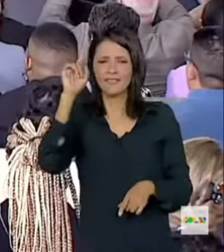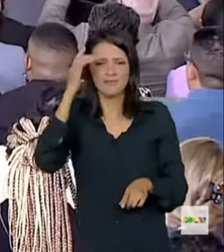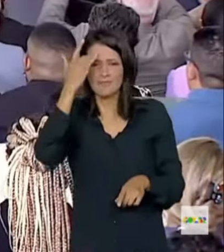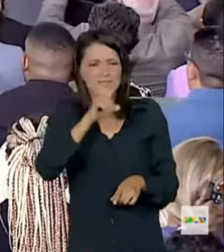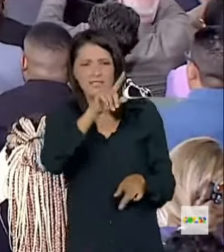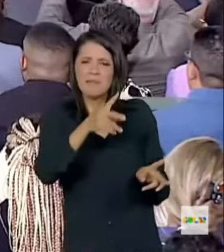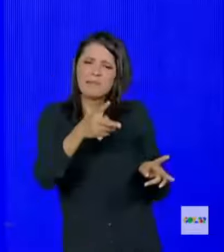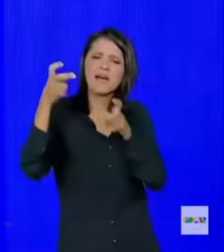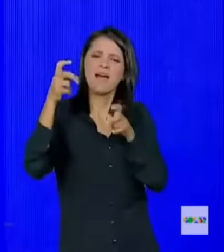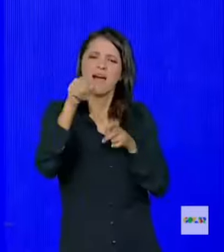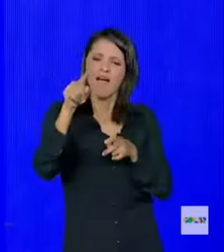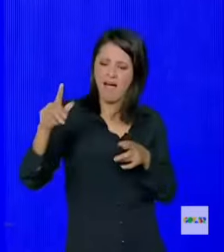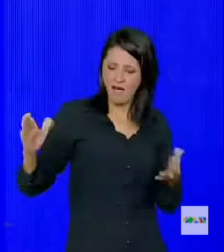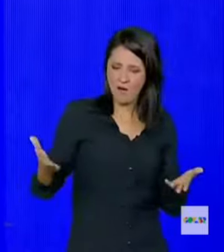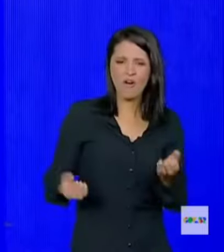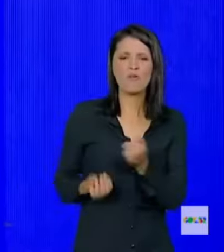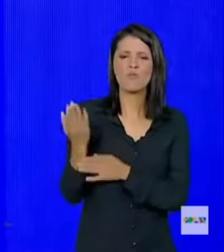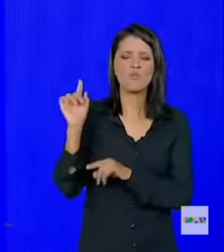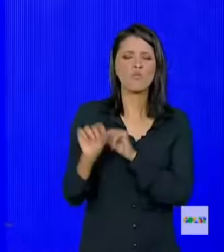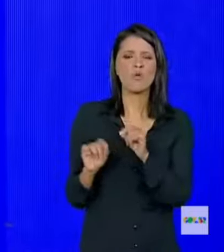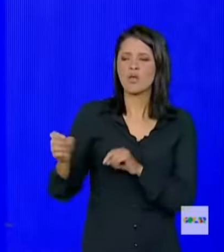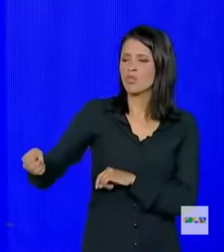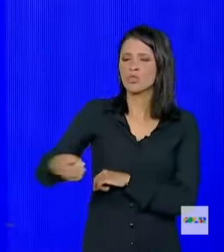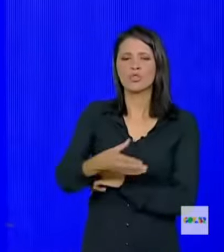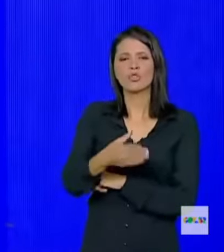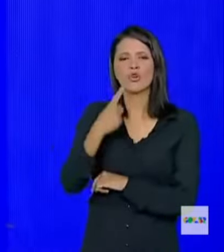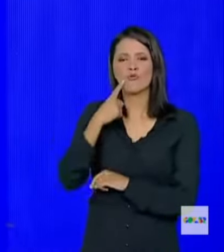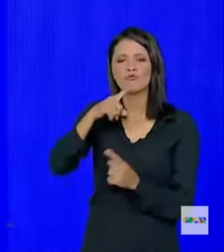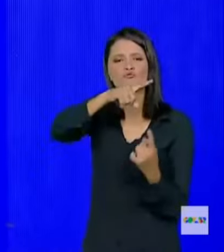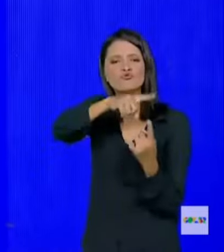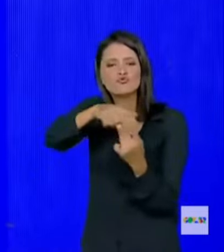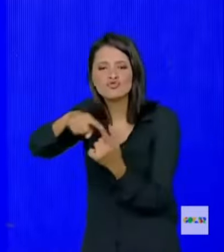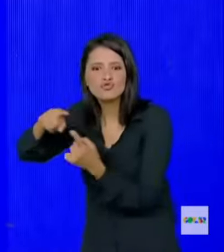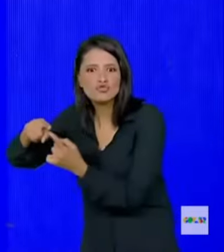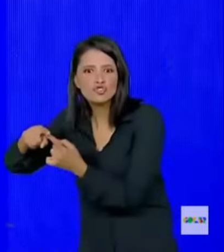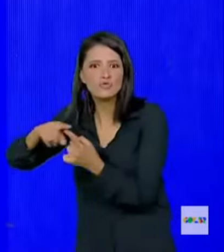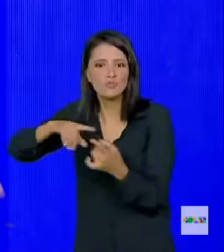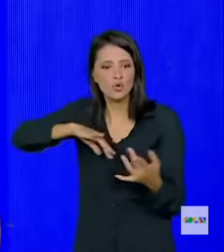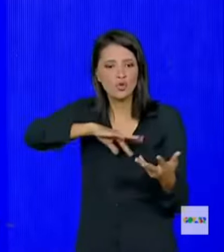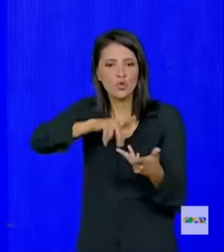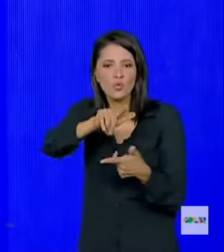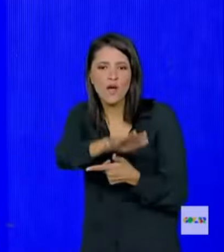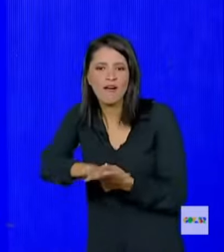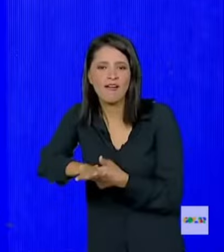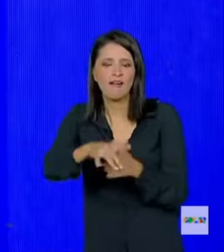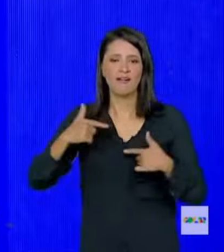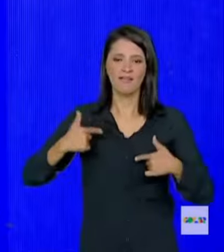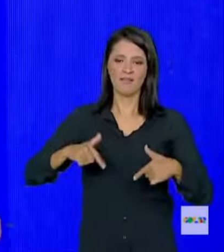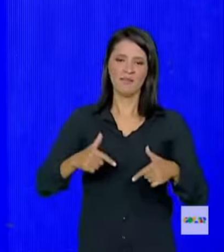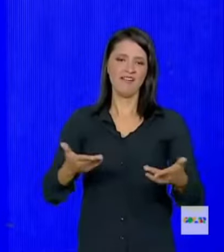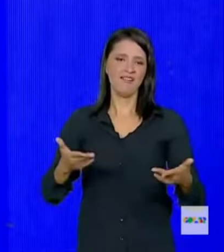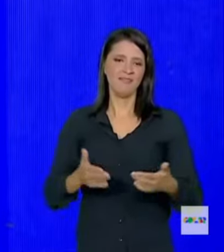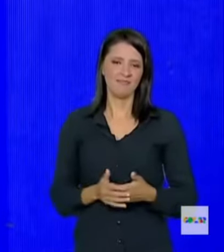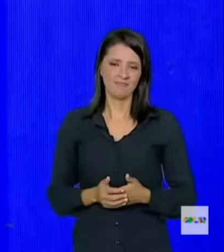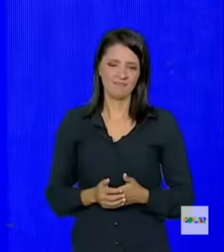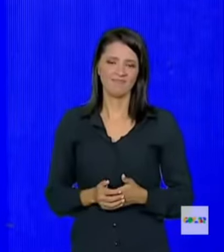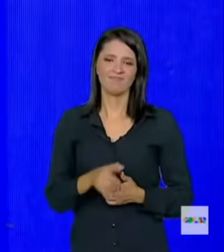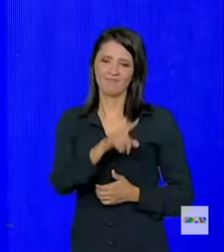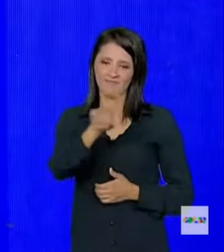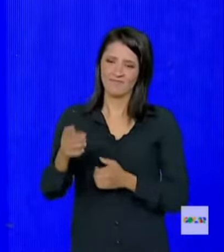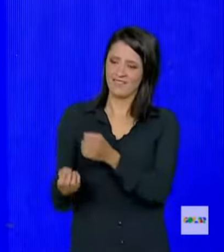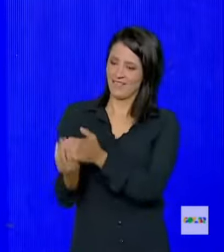vocês acabaram de criar uma nova modalidade no mundo do trabalho. Vocês acabaram